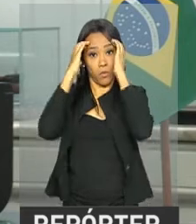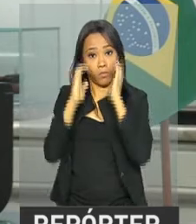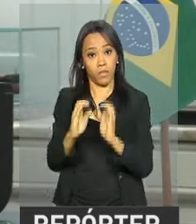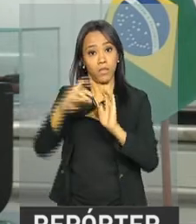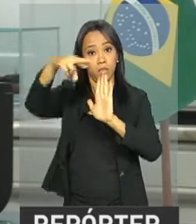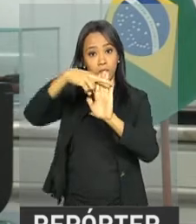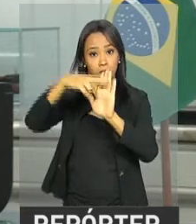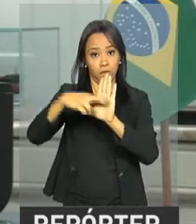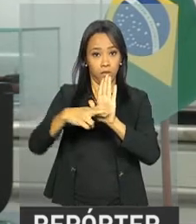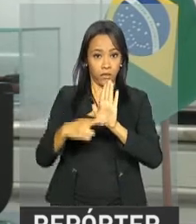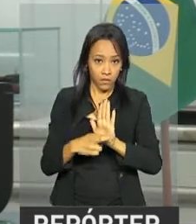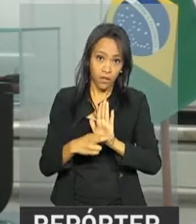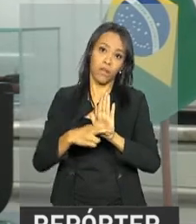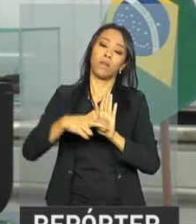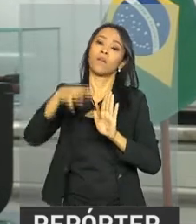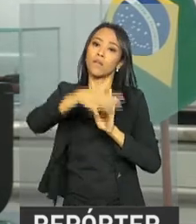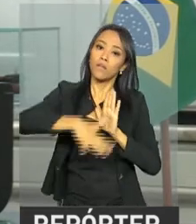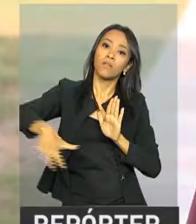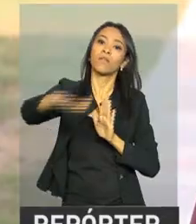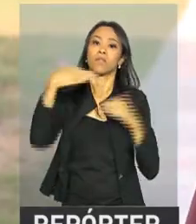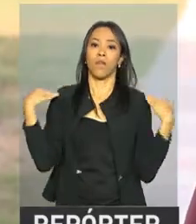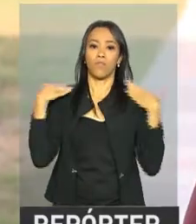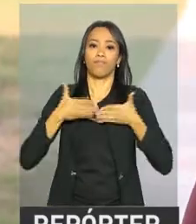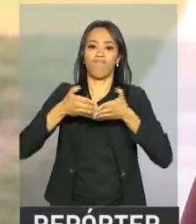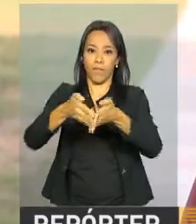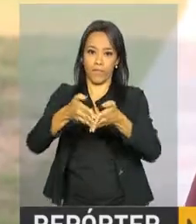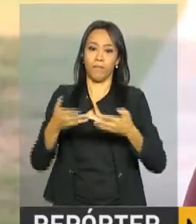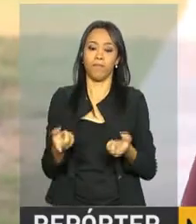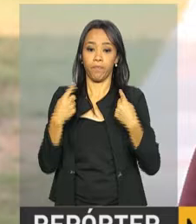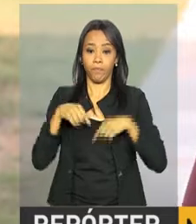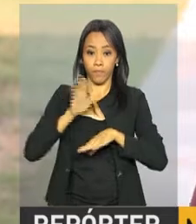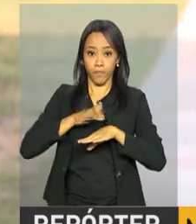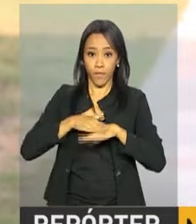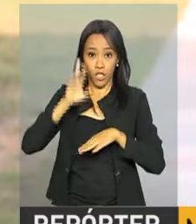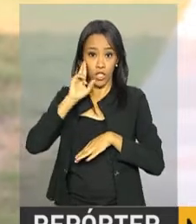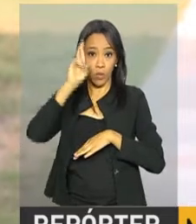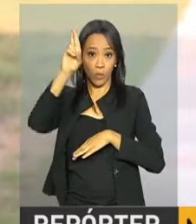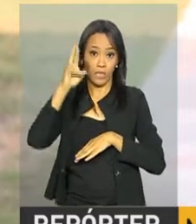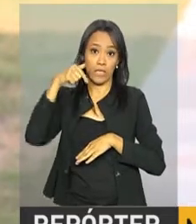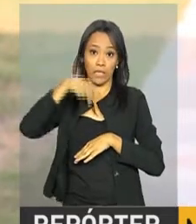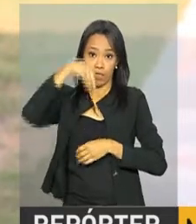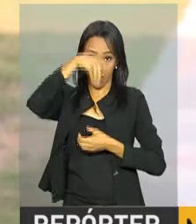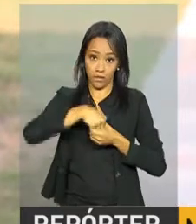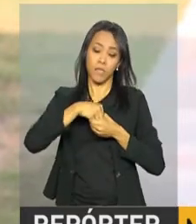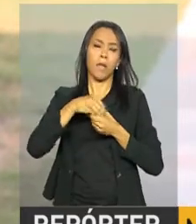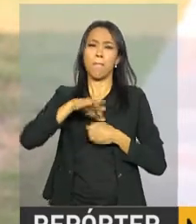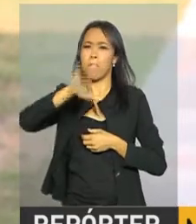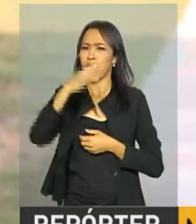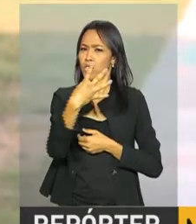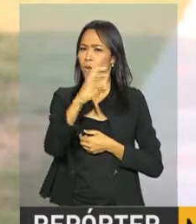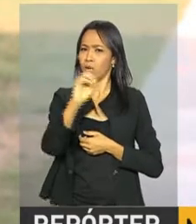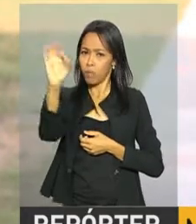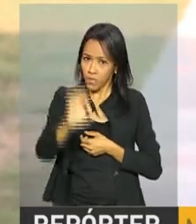as normas da autoridade marítima. De acordo com a diretoria de Portos e Costas, mais de 40%